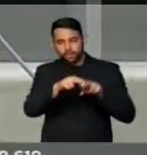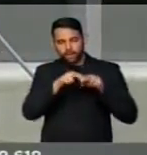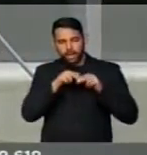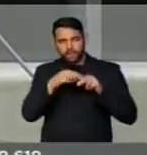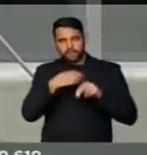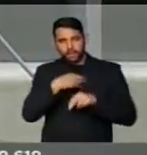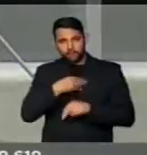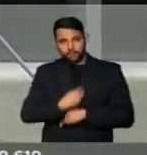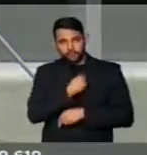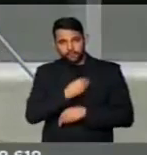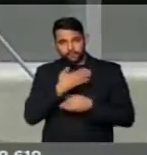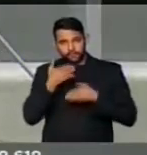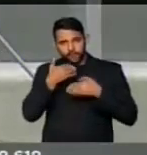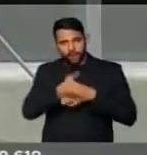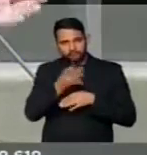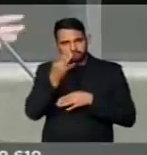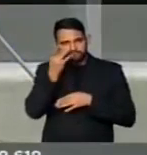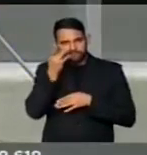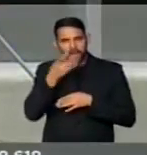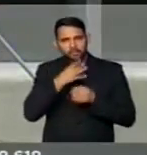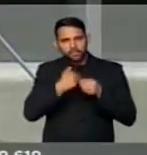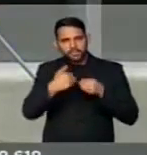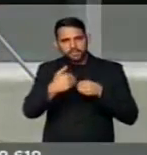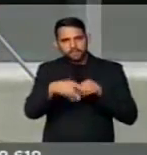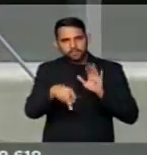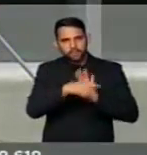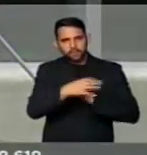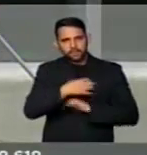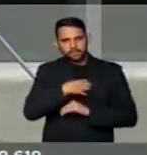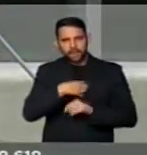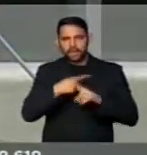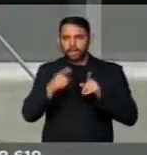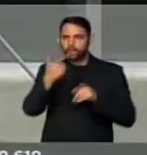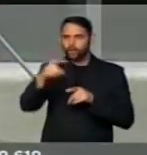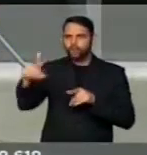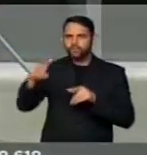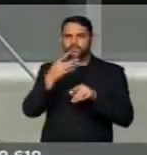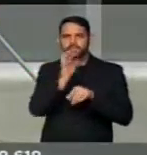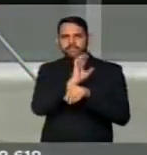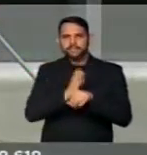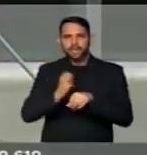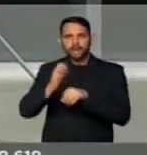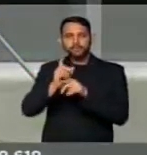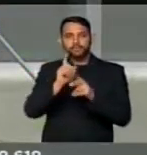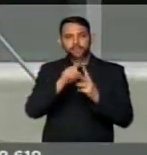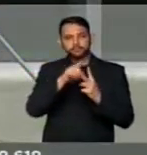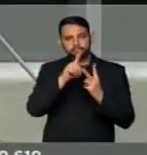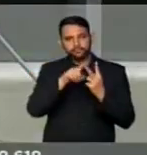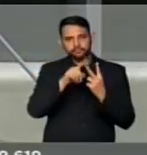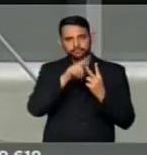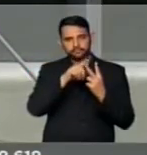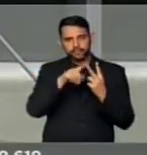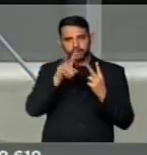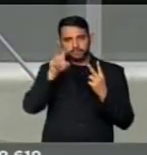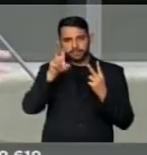municípios baianos, e outros em outros municípios, nós sabemos que tem dois temas que